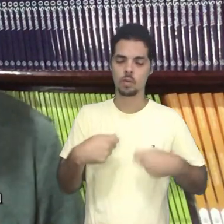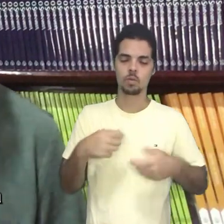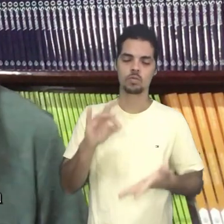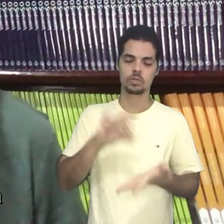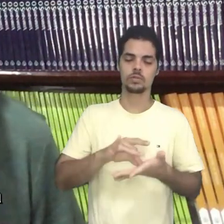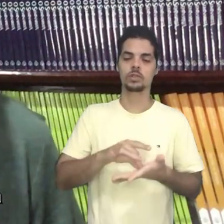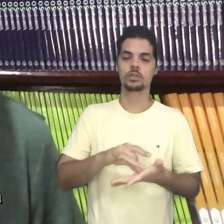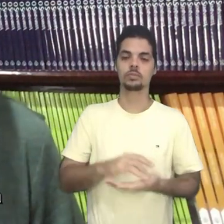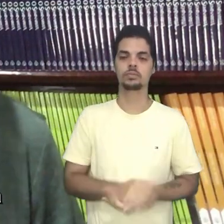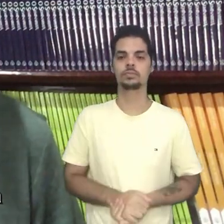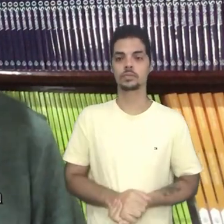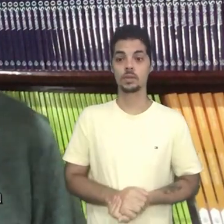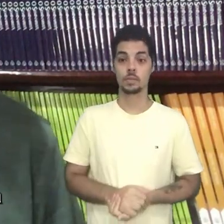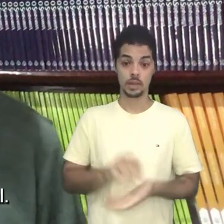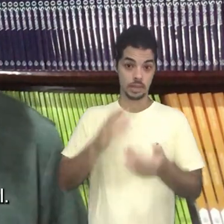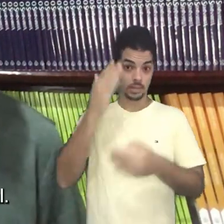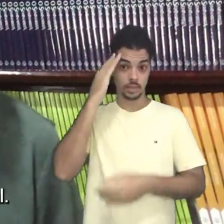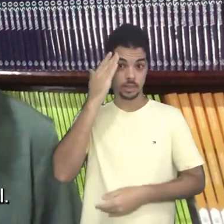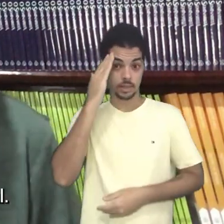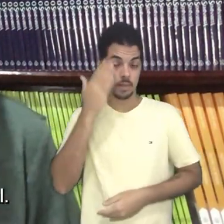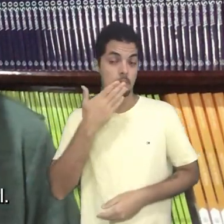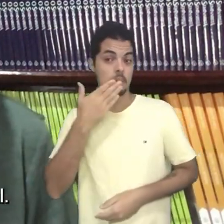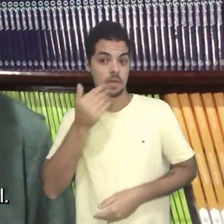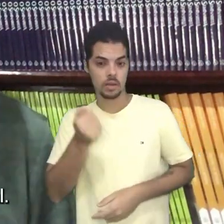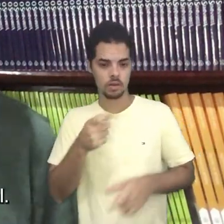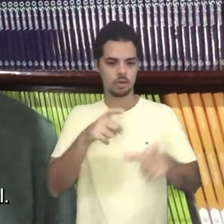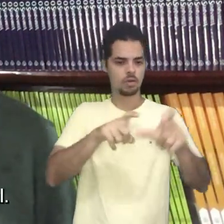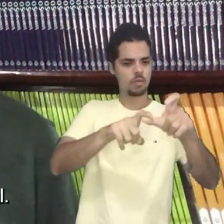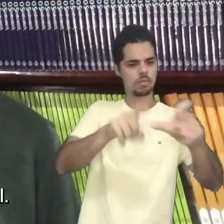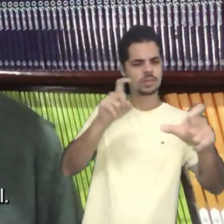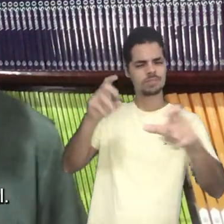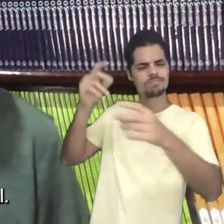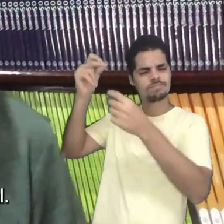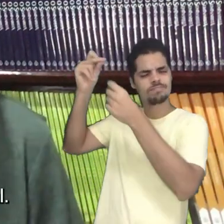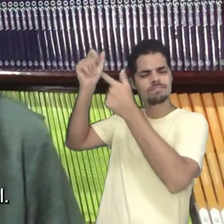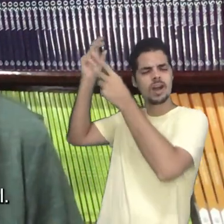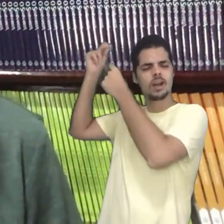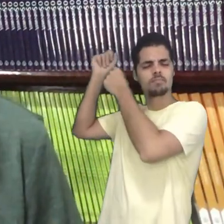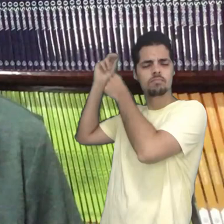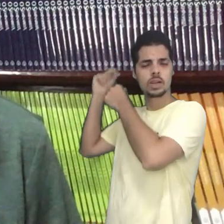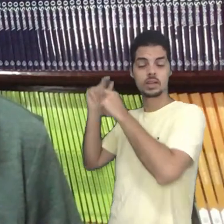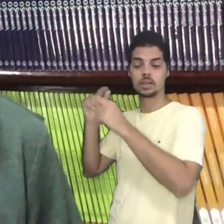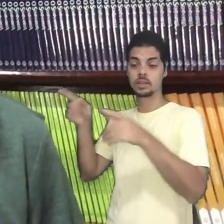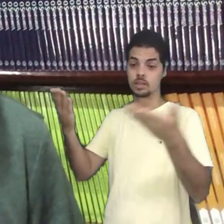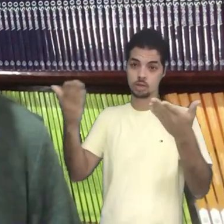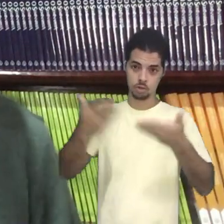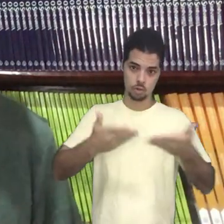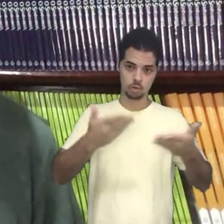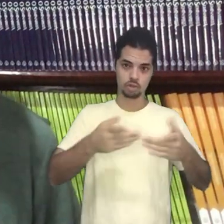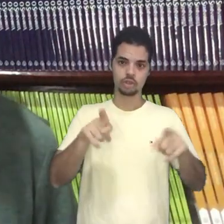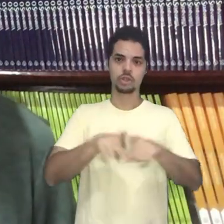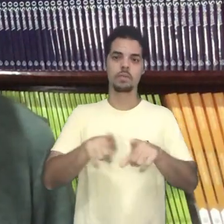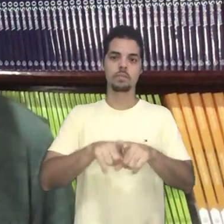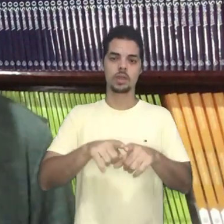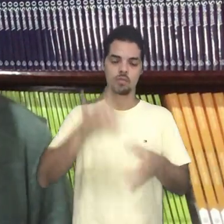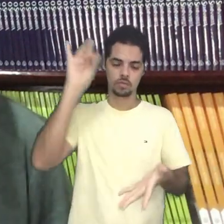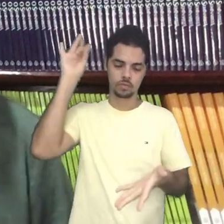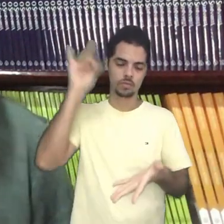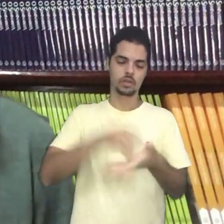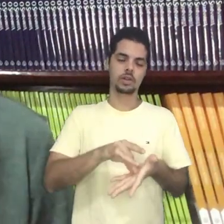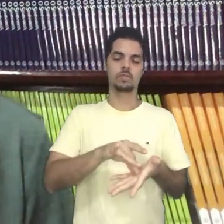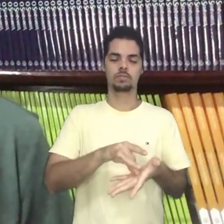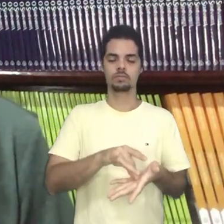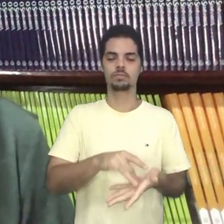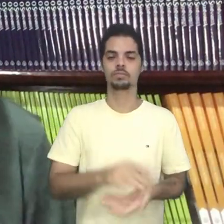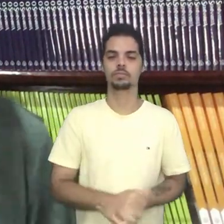que normalmente a gente trabalha a história do Brasil colonial e imperial. A partir da leitura desse texto,